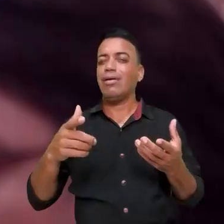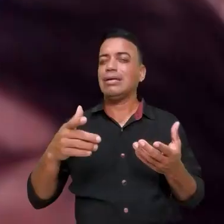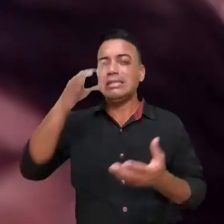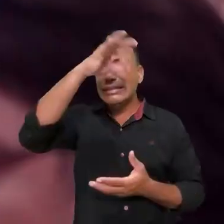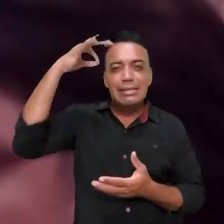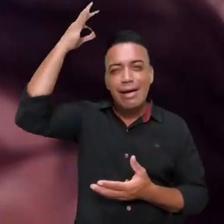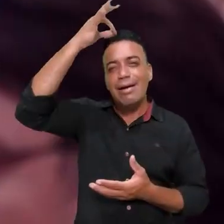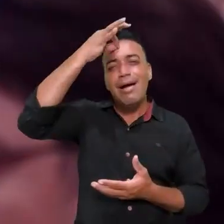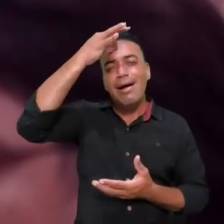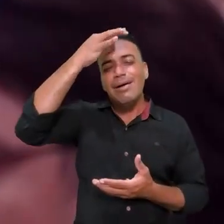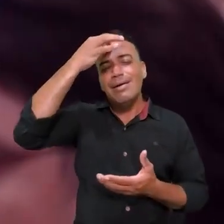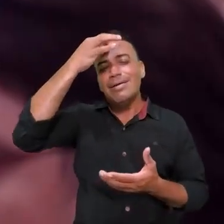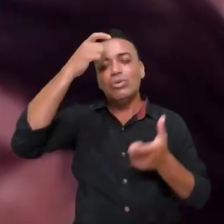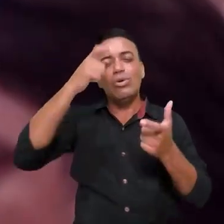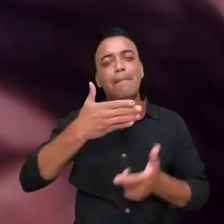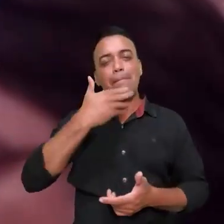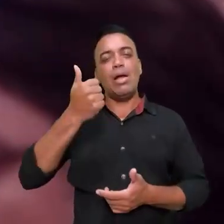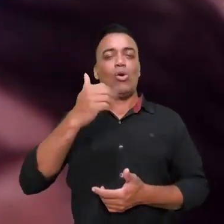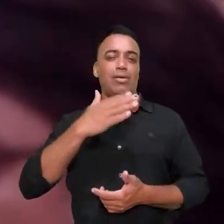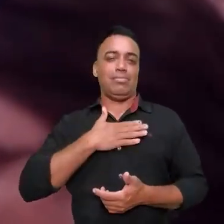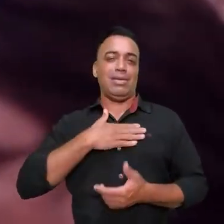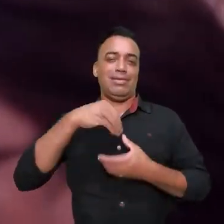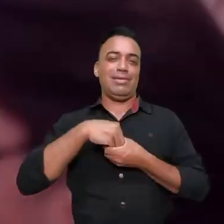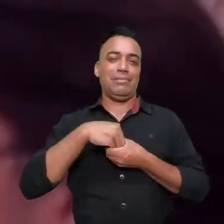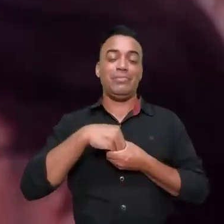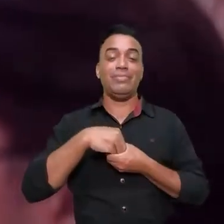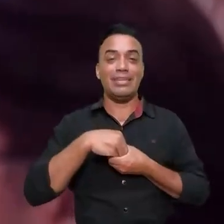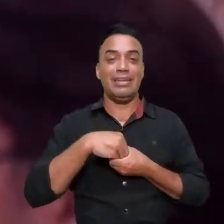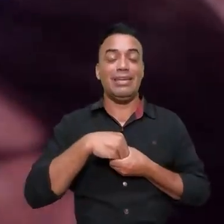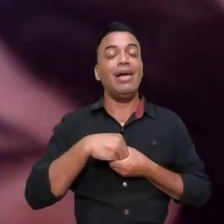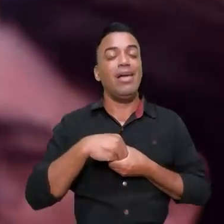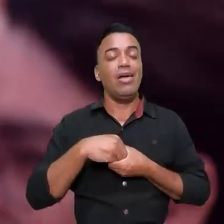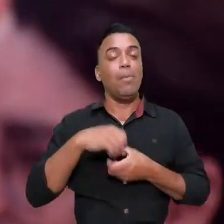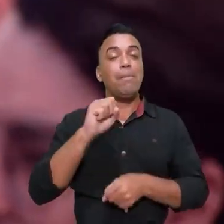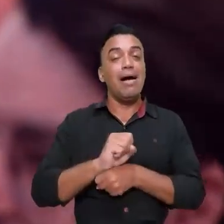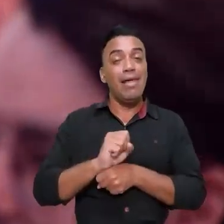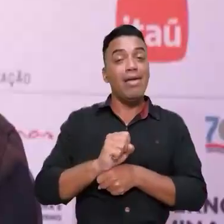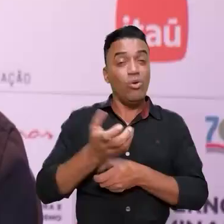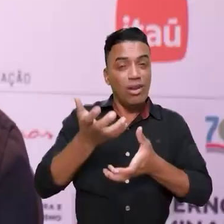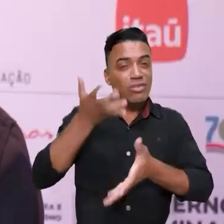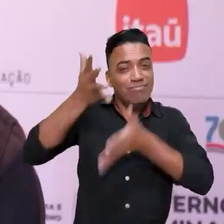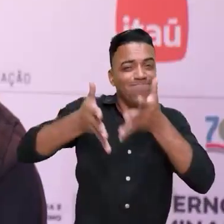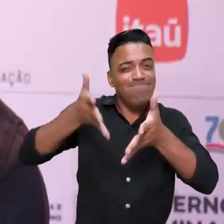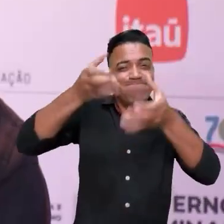que há em mim. Eu parei aqui e queria te ouvir.